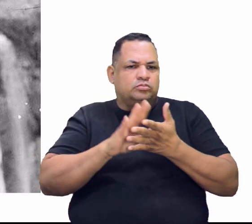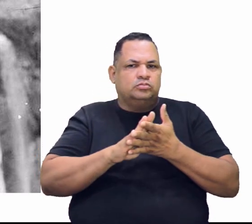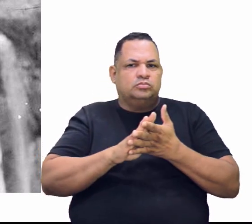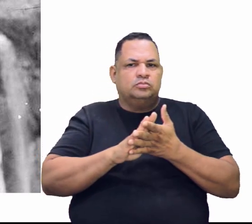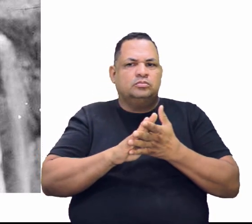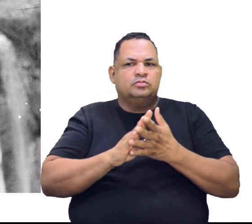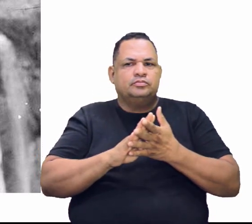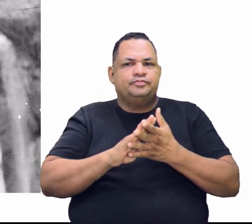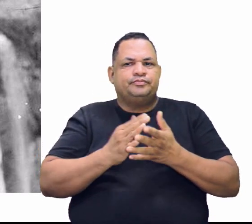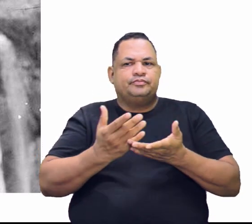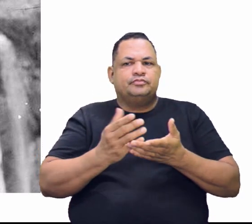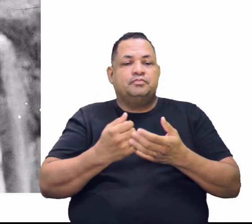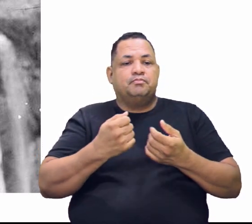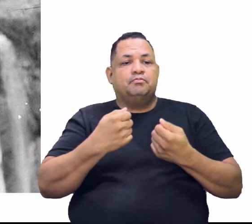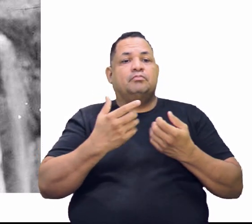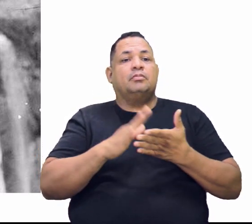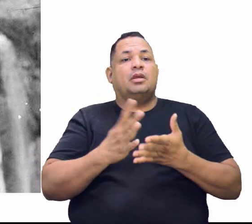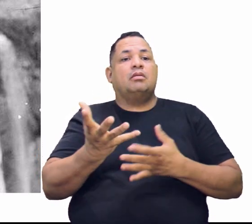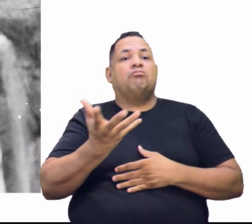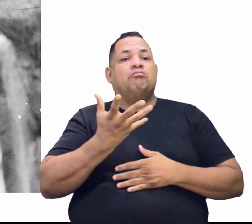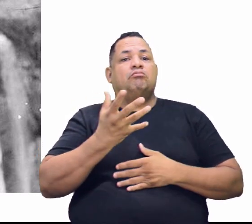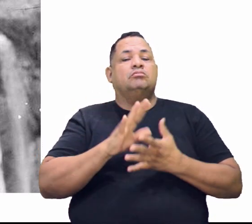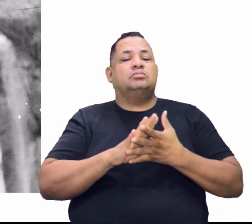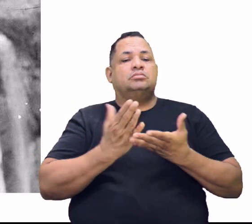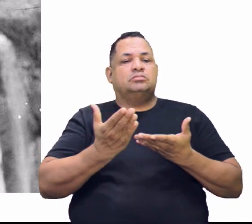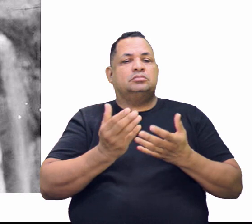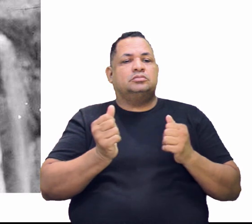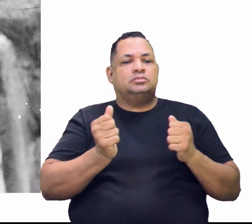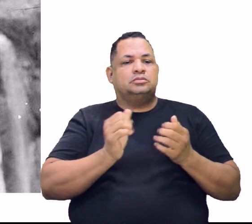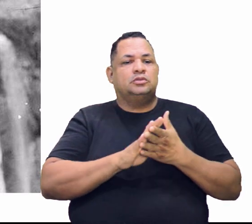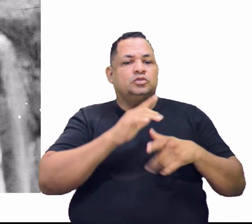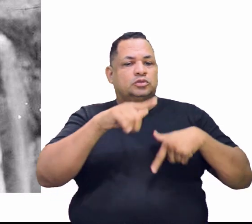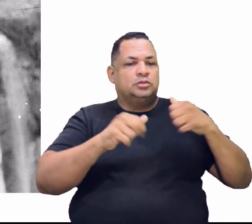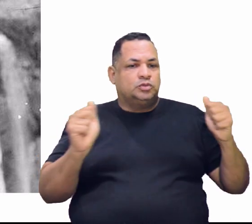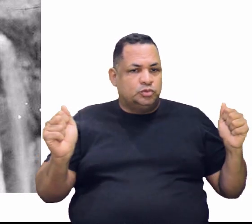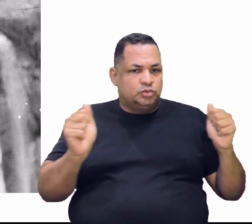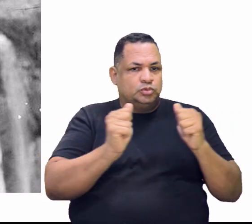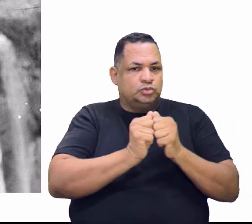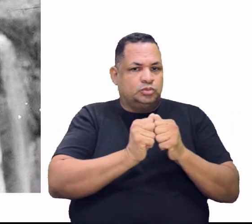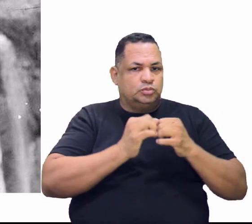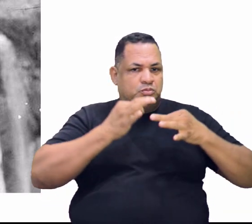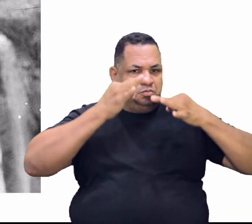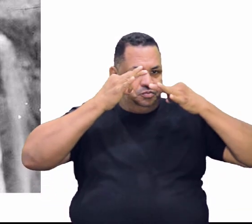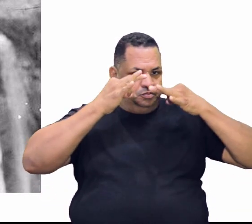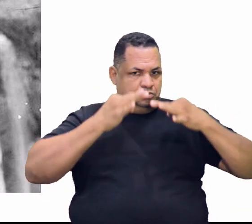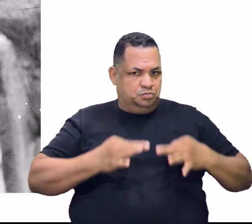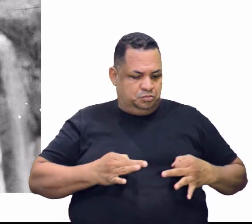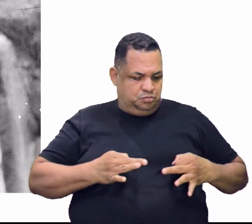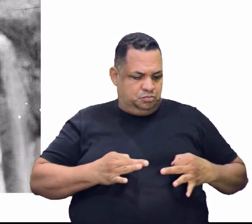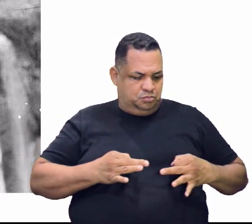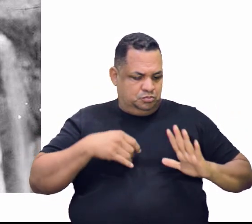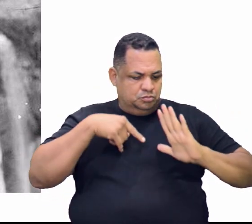divididos em Juruena, quando seria formado um destacamento permanente,